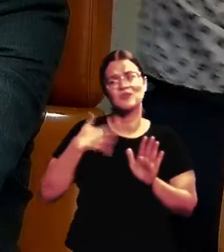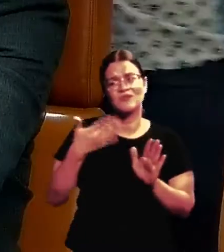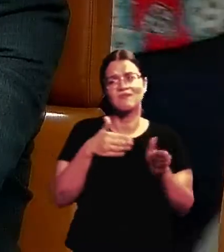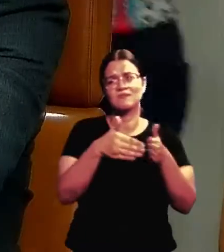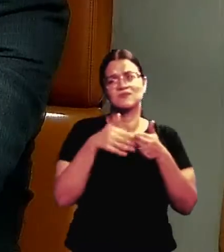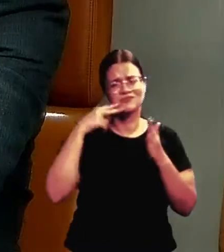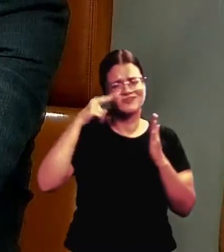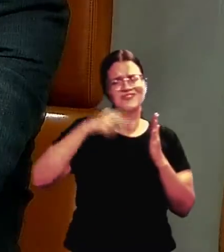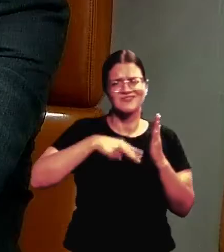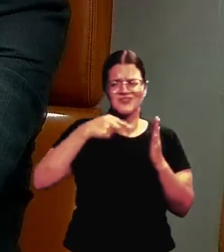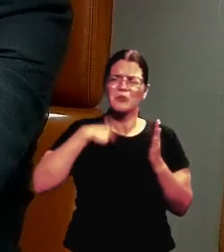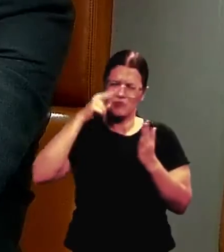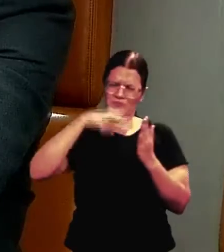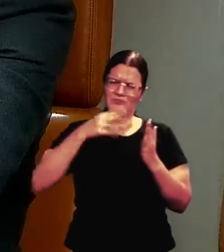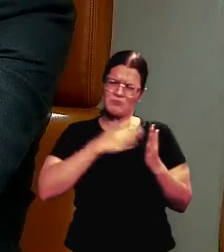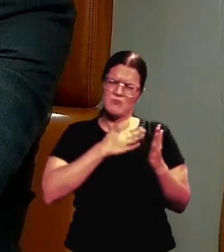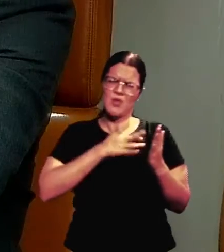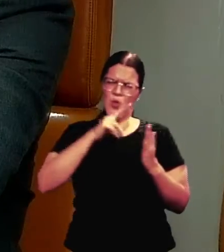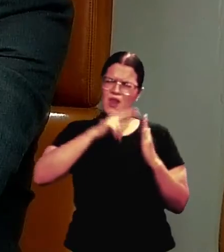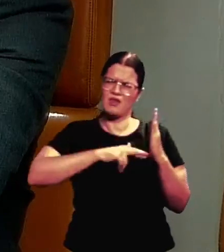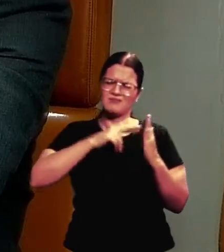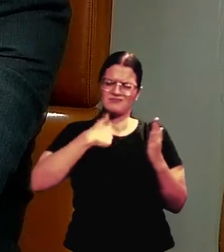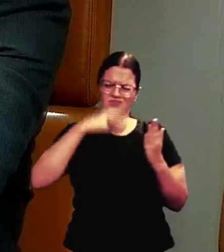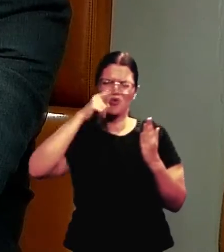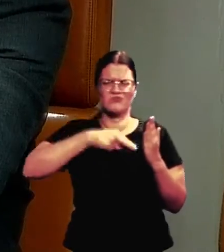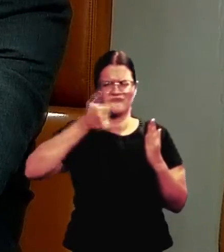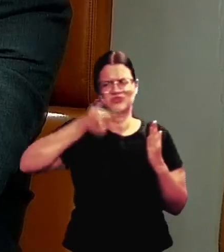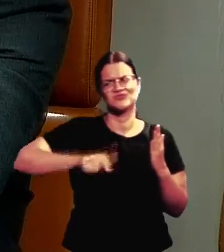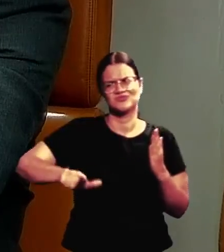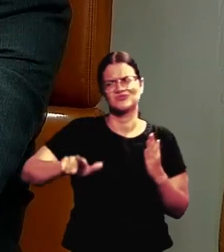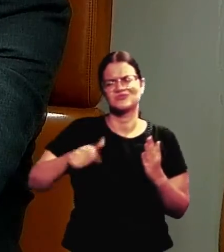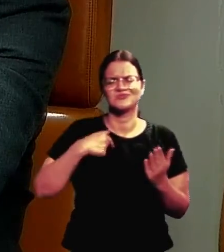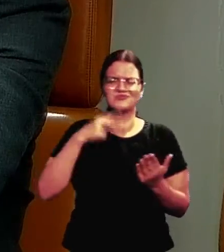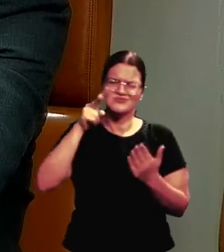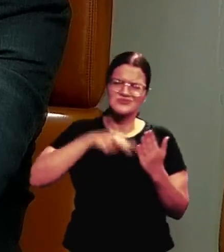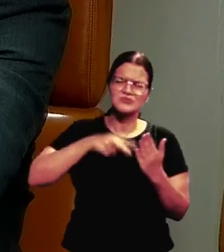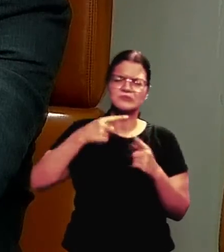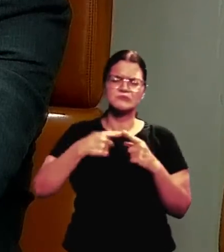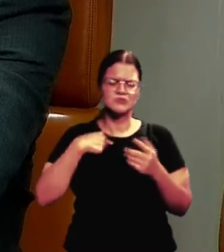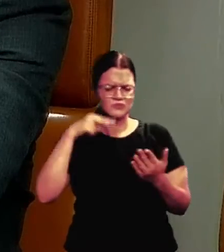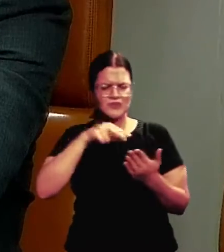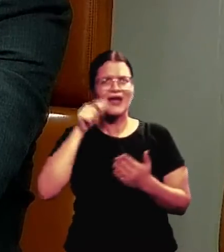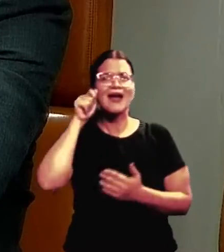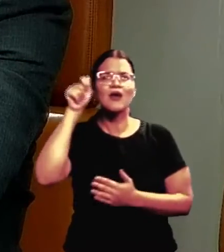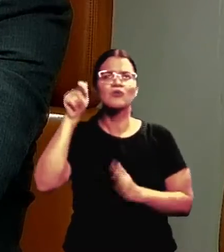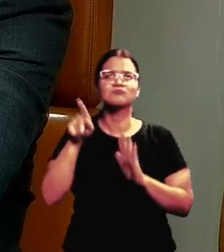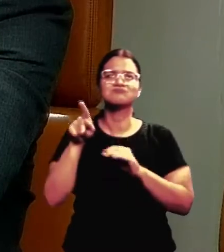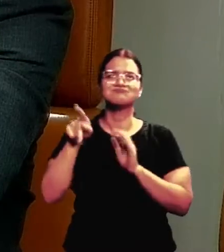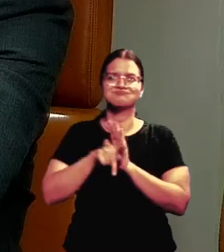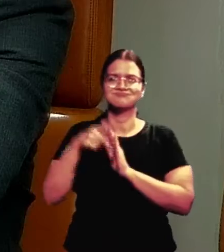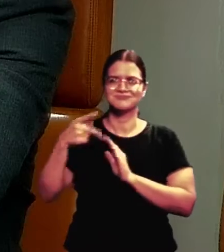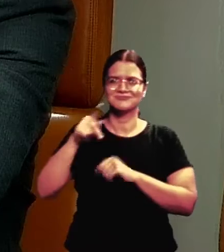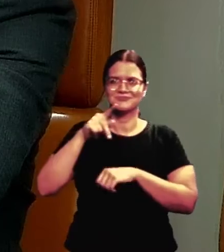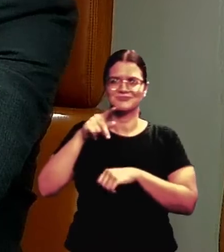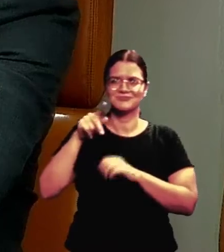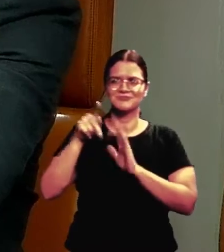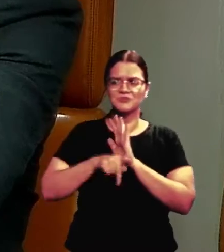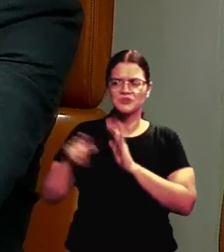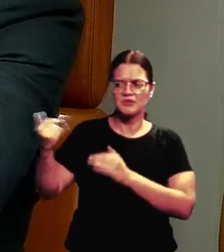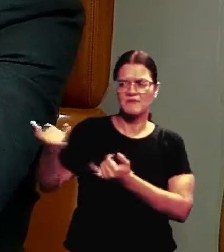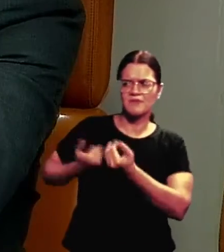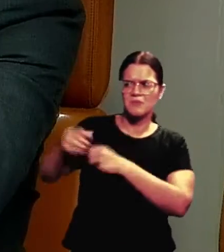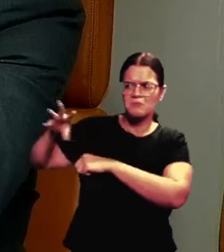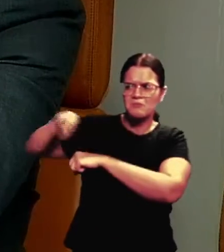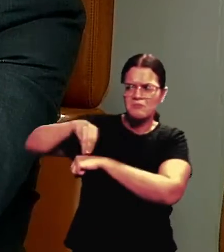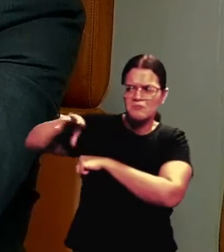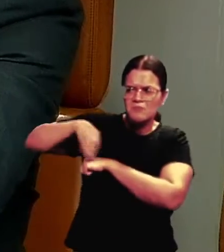vistas para dar uma revisada no meu próprio relatório. Eu quero conferir aqui, o autor do projeto trouxe novas